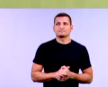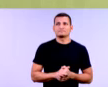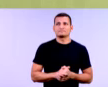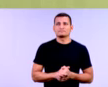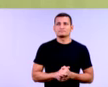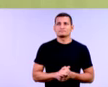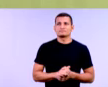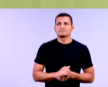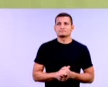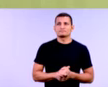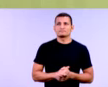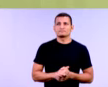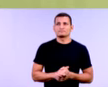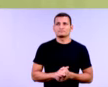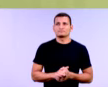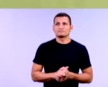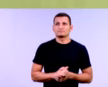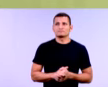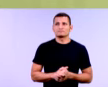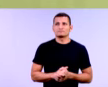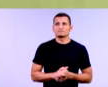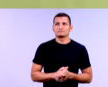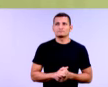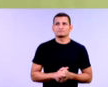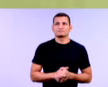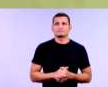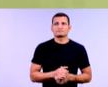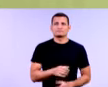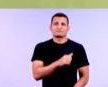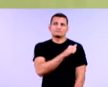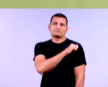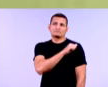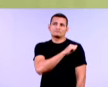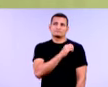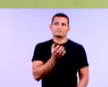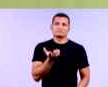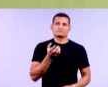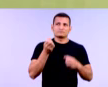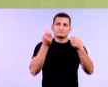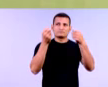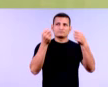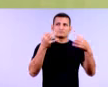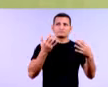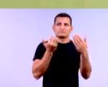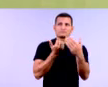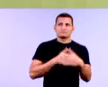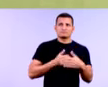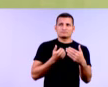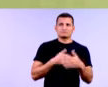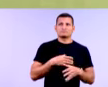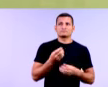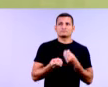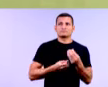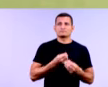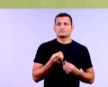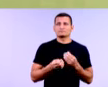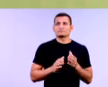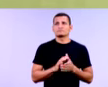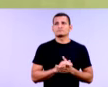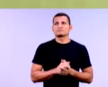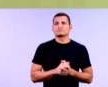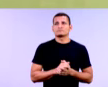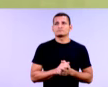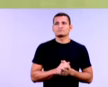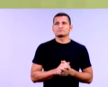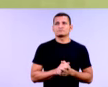uma. Os alunos querem que a gente explique sobre a prova, sobre as atividades do AVA, são tantas dúvidas. Eu vou aproveitar e refazer só uma pergunta que